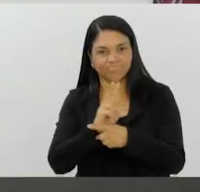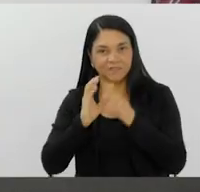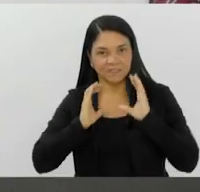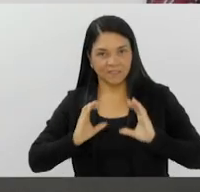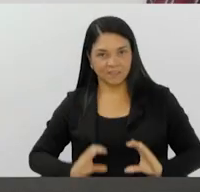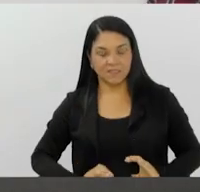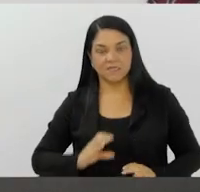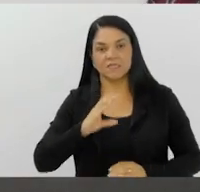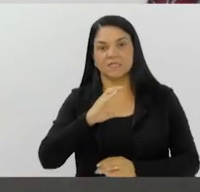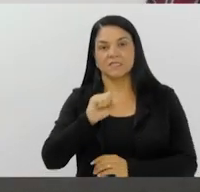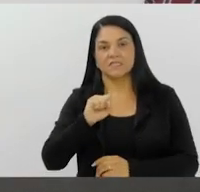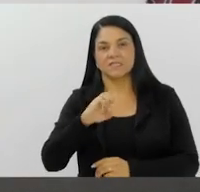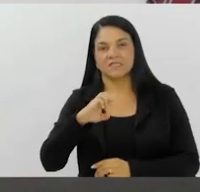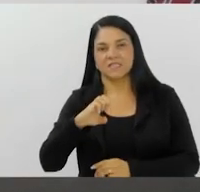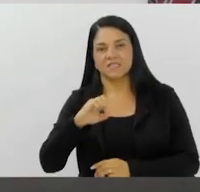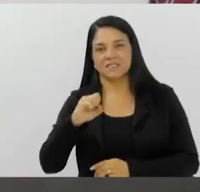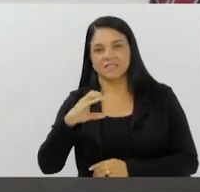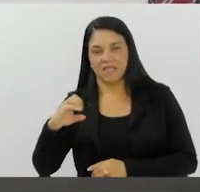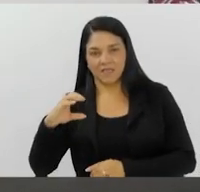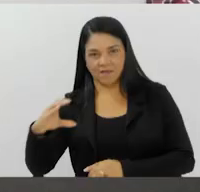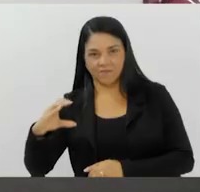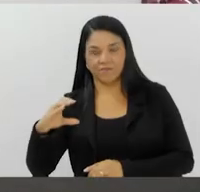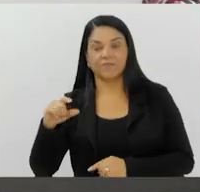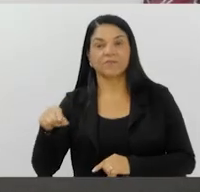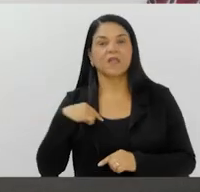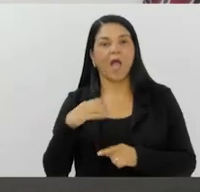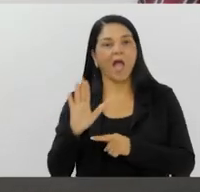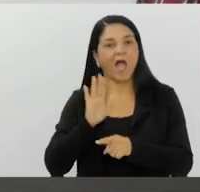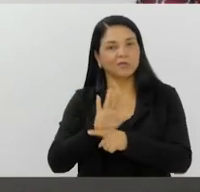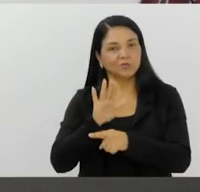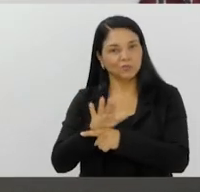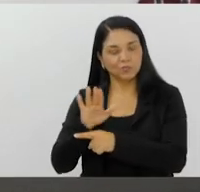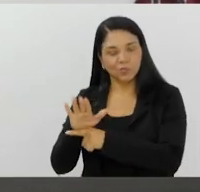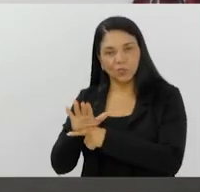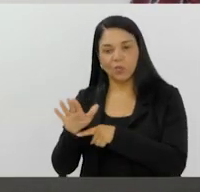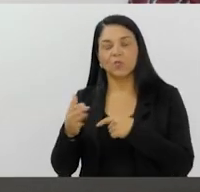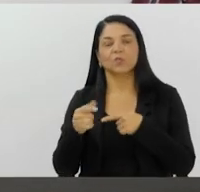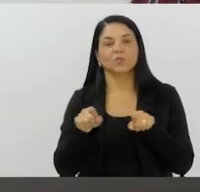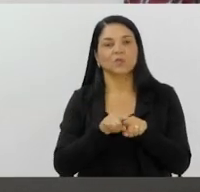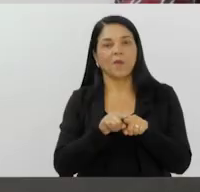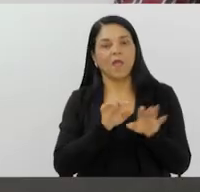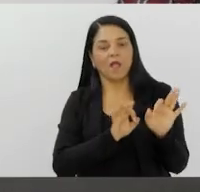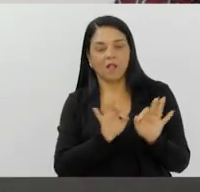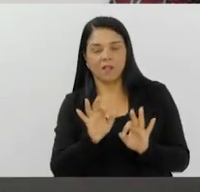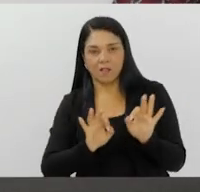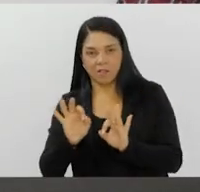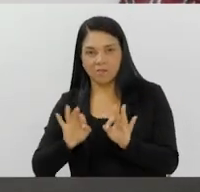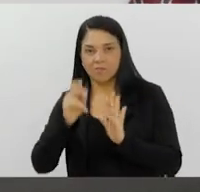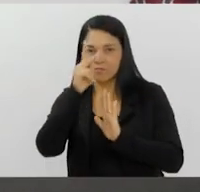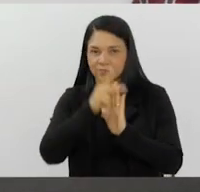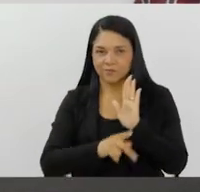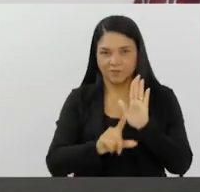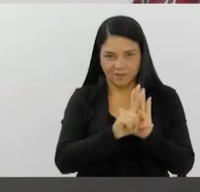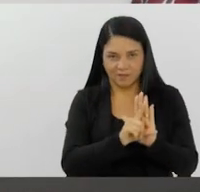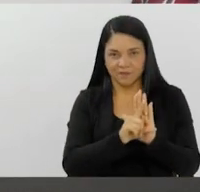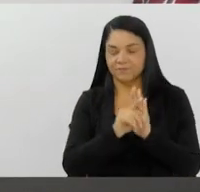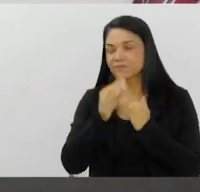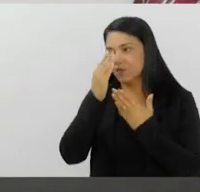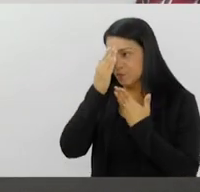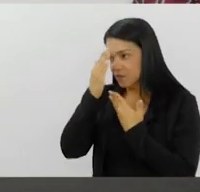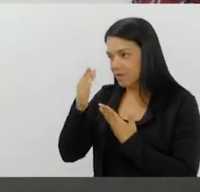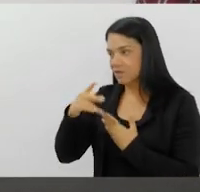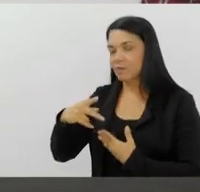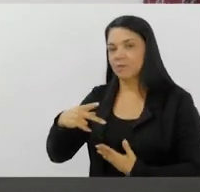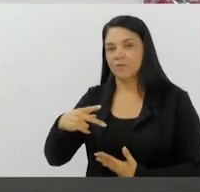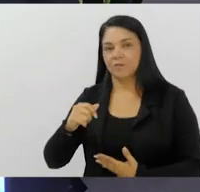que audiência dos que ajudou também a elaborar esse projeto de lei obrigado Paulo